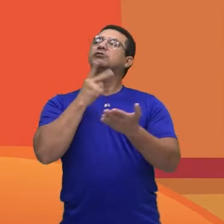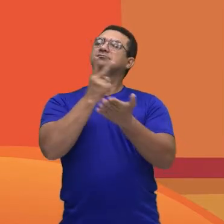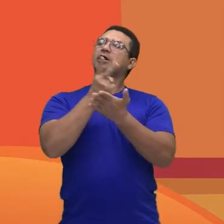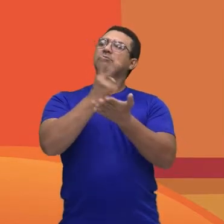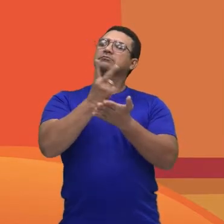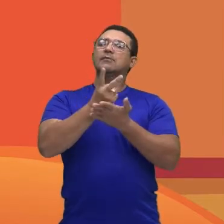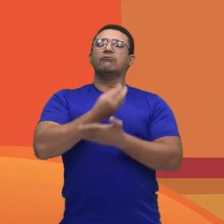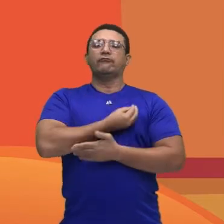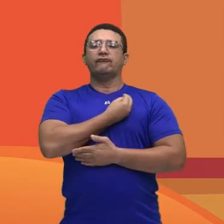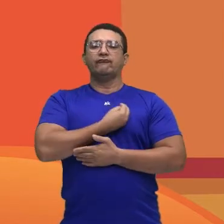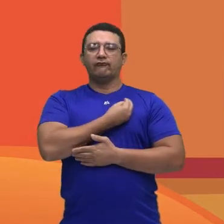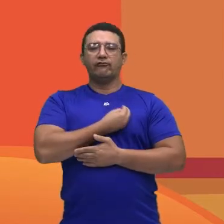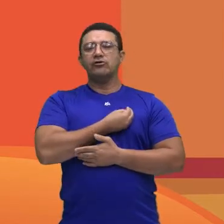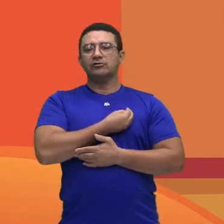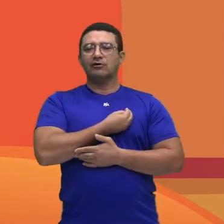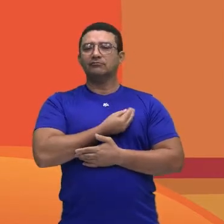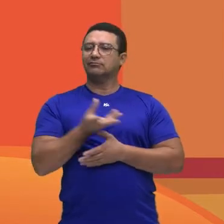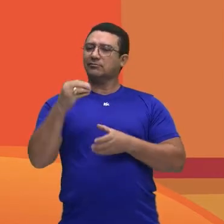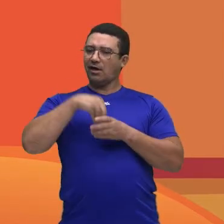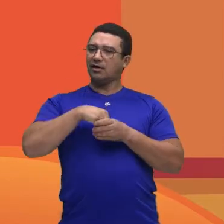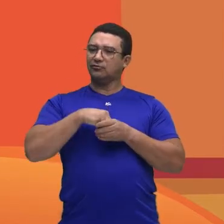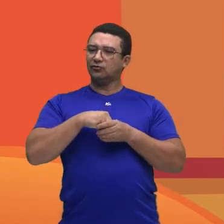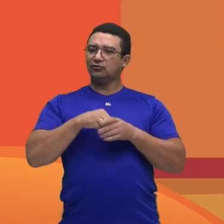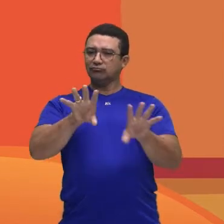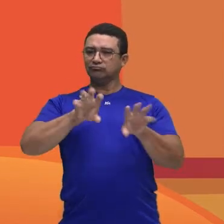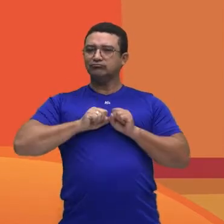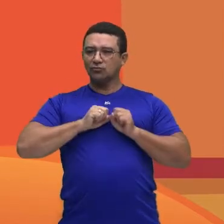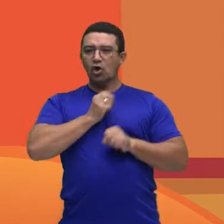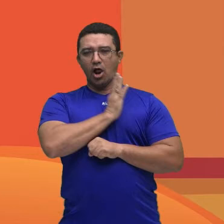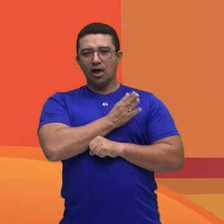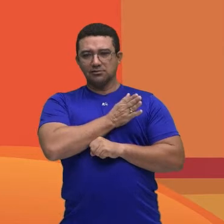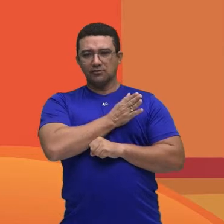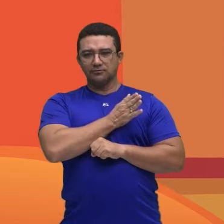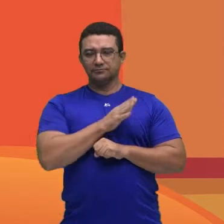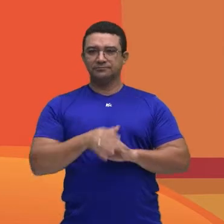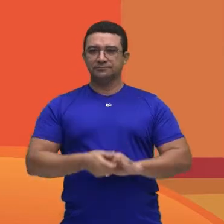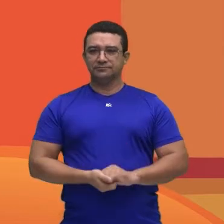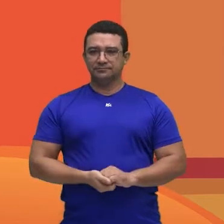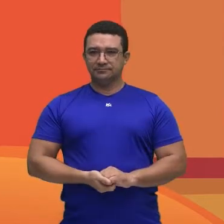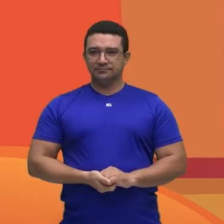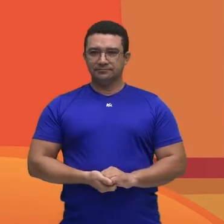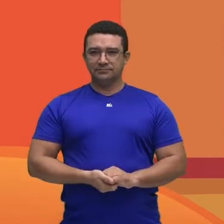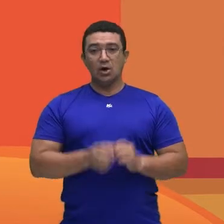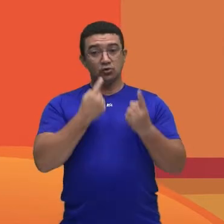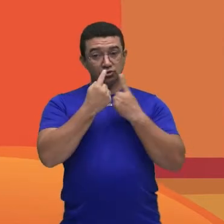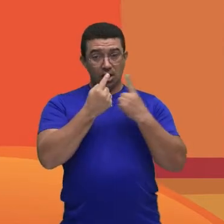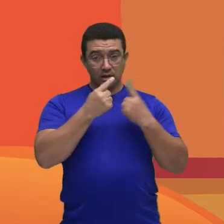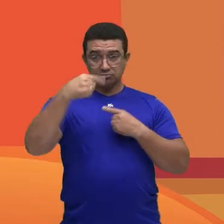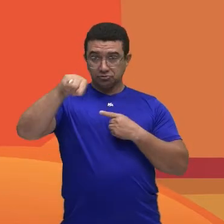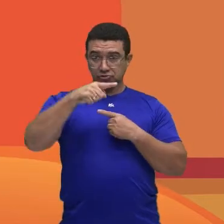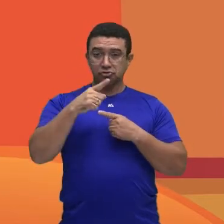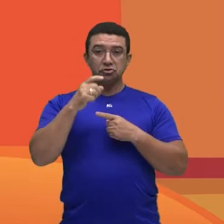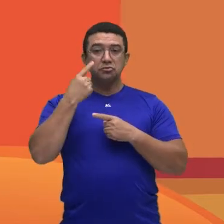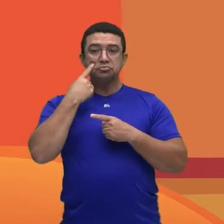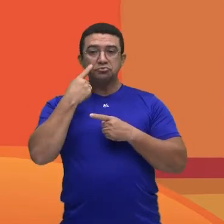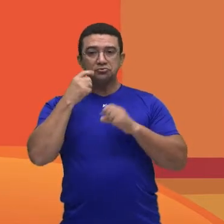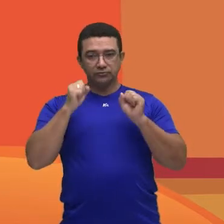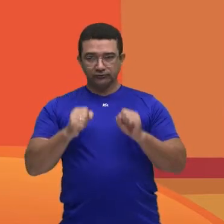vida delas e elas tomam isso para si, não é? Bom, então esse pequeno diálogo que vocês puderam acompanhar, não